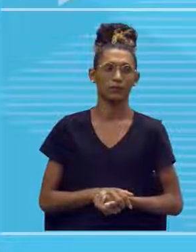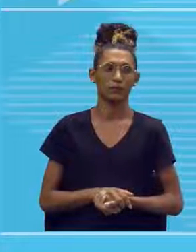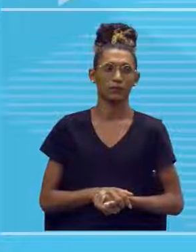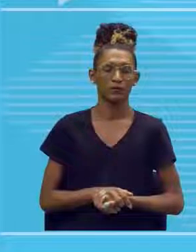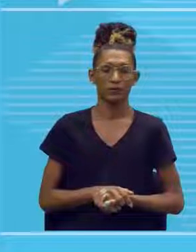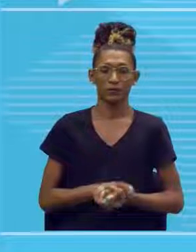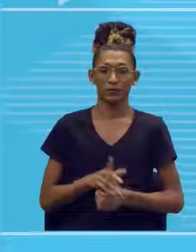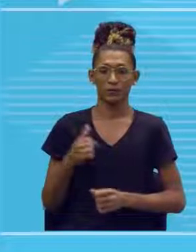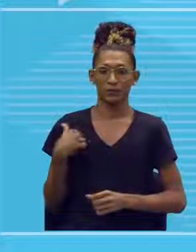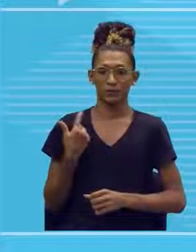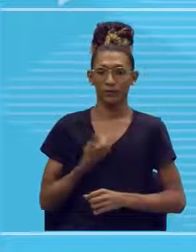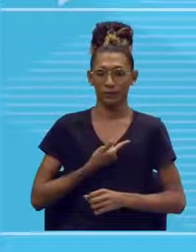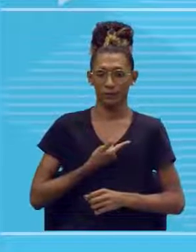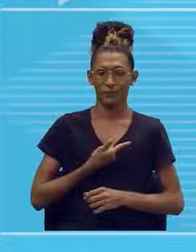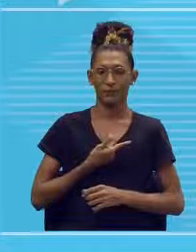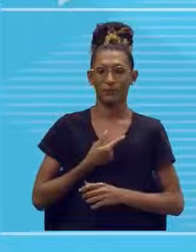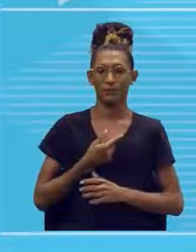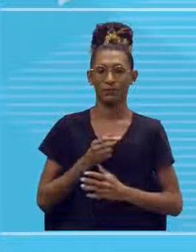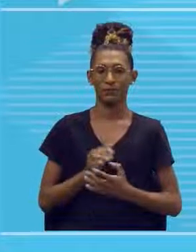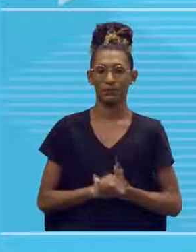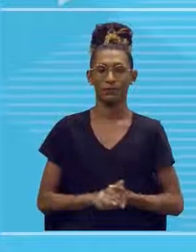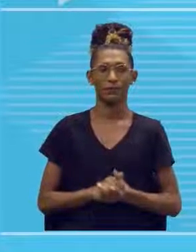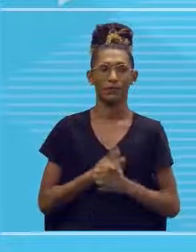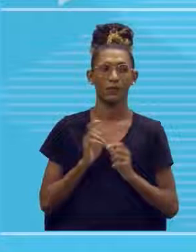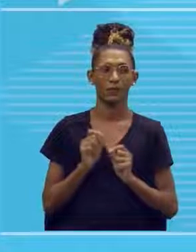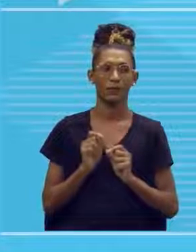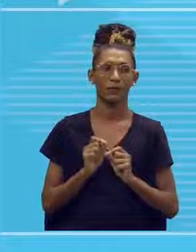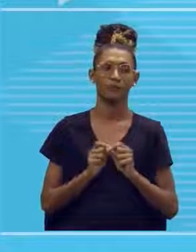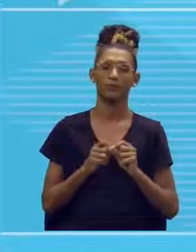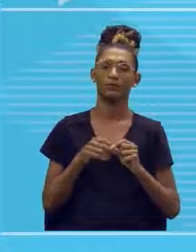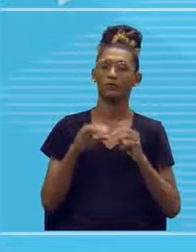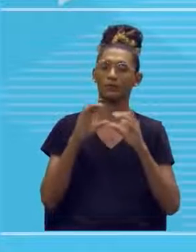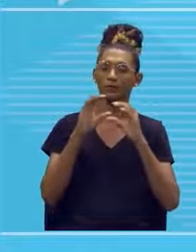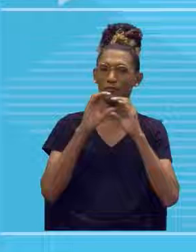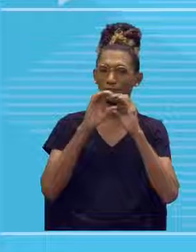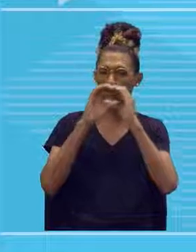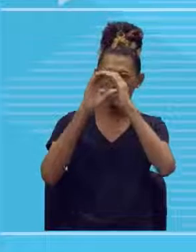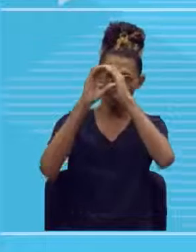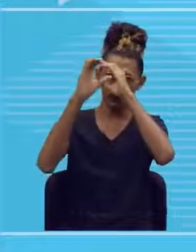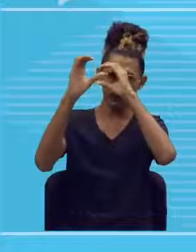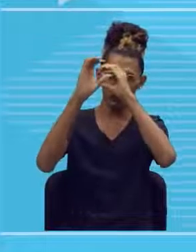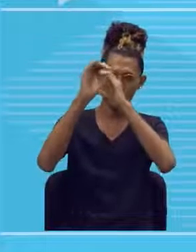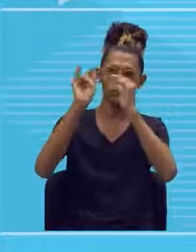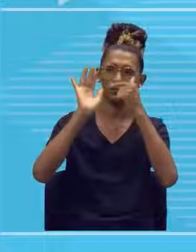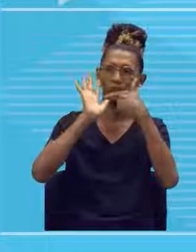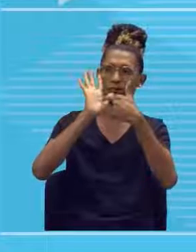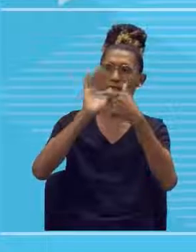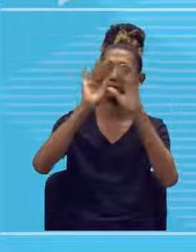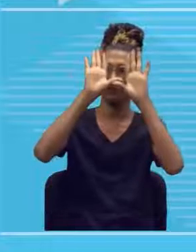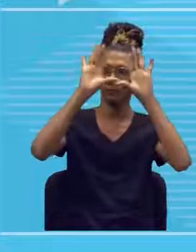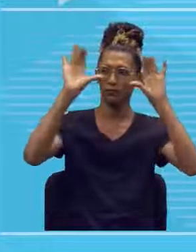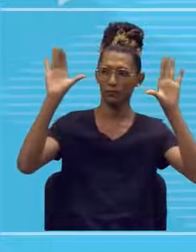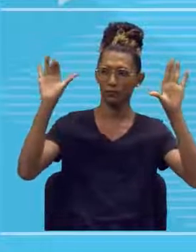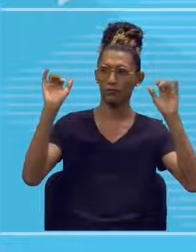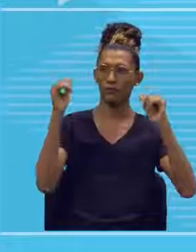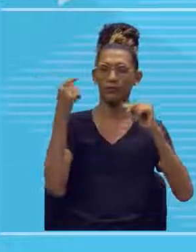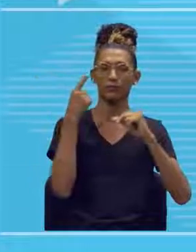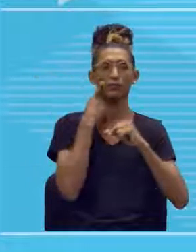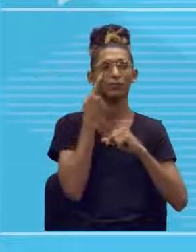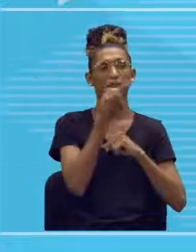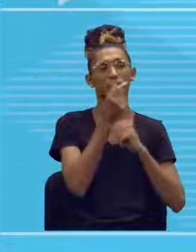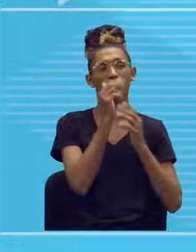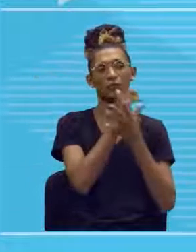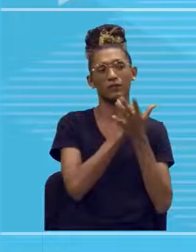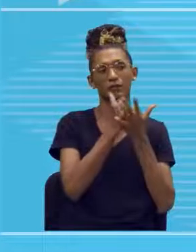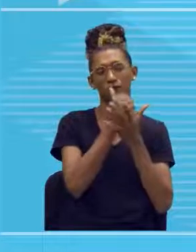para nós né que os astrônomos já indicaram no céu que essa configuração nesse formatinho